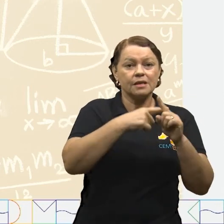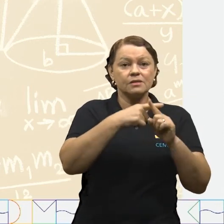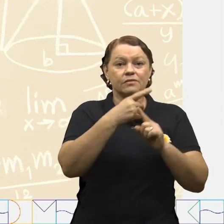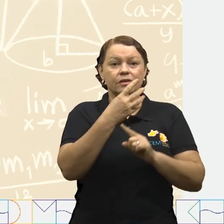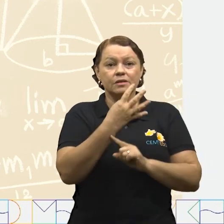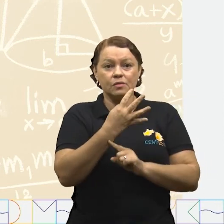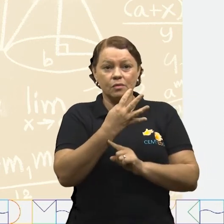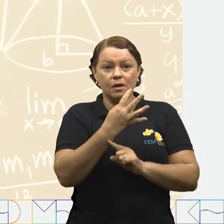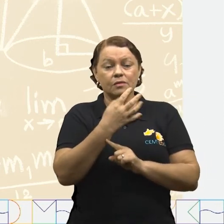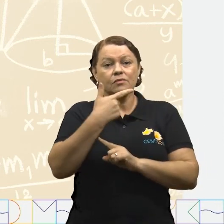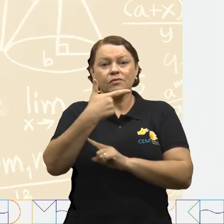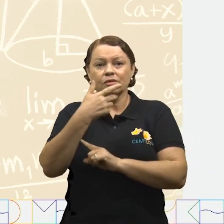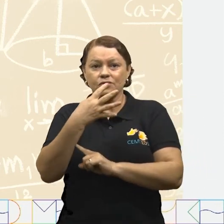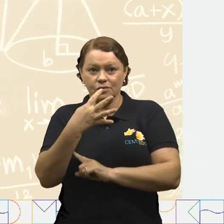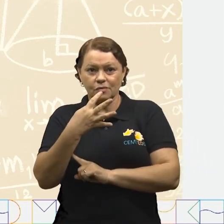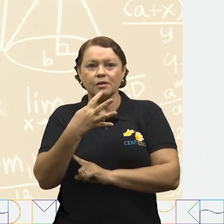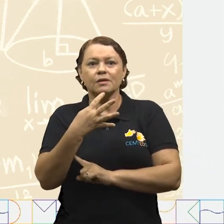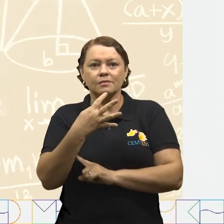x 4